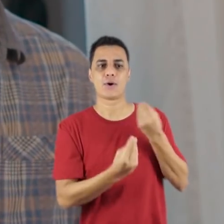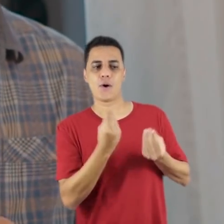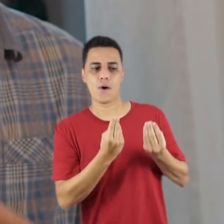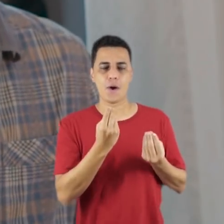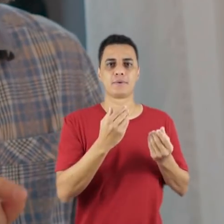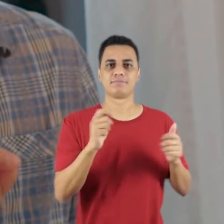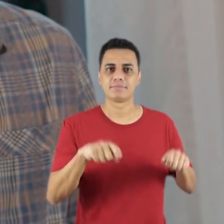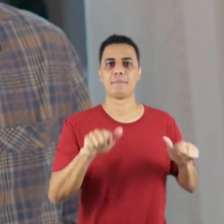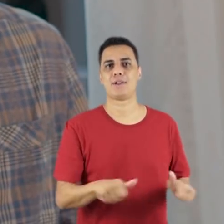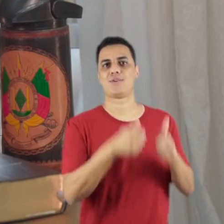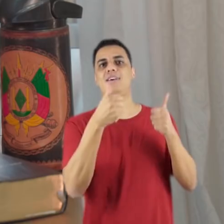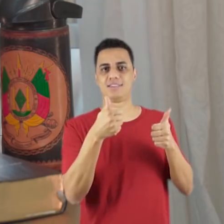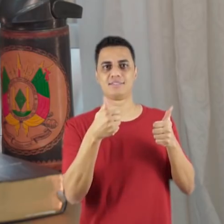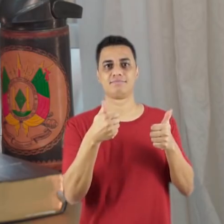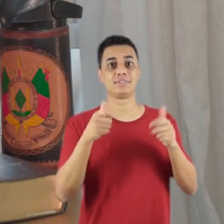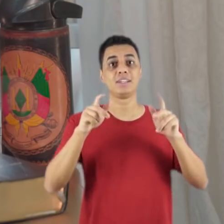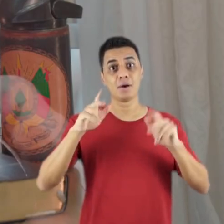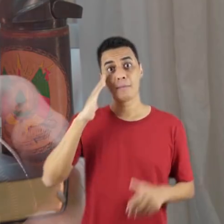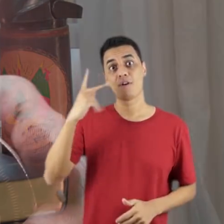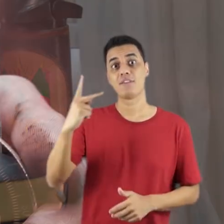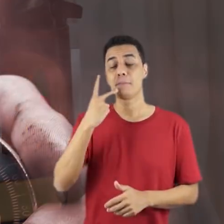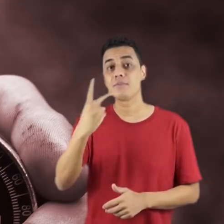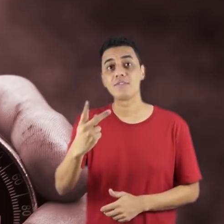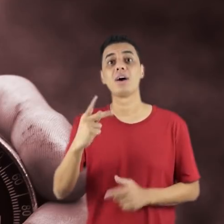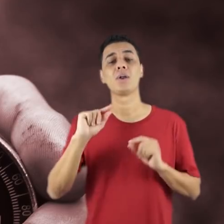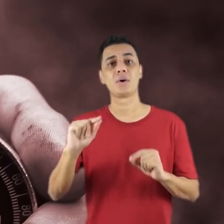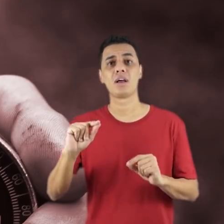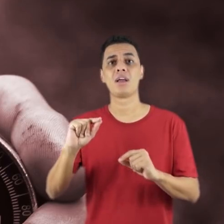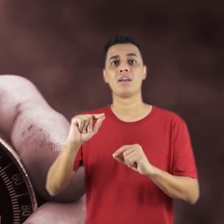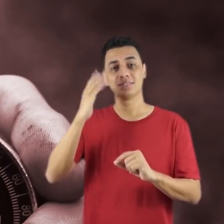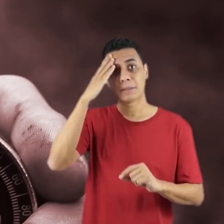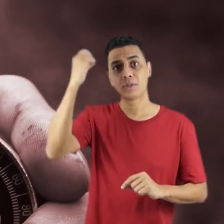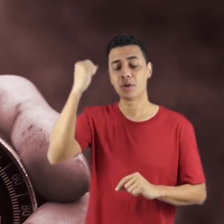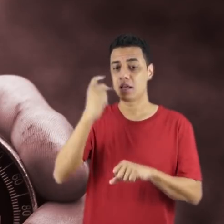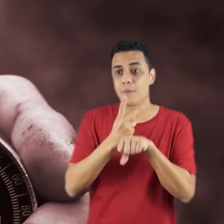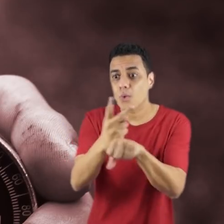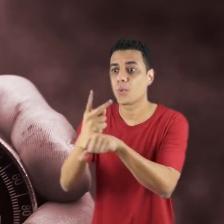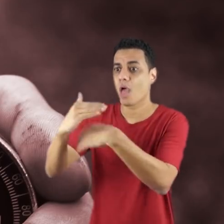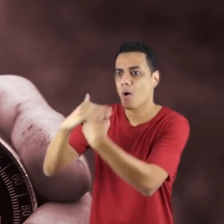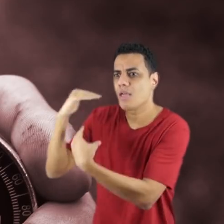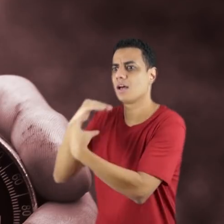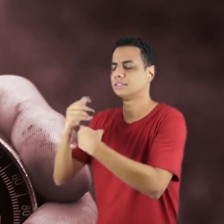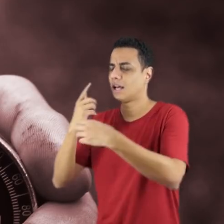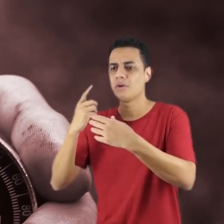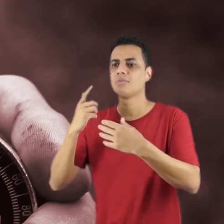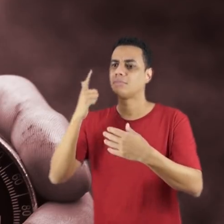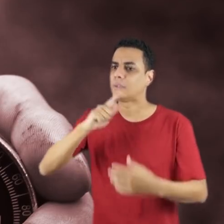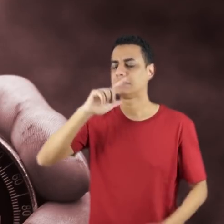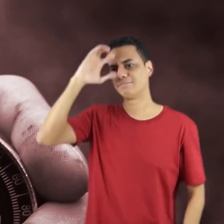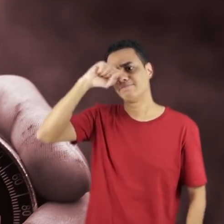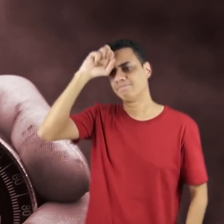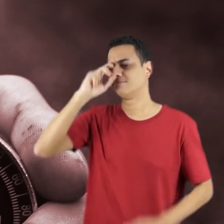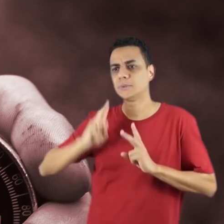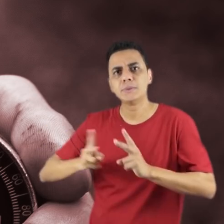busca conselho e correção. Provérbios 19:20 diz: obtenha todo o conselho e instrução que puder, e você será sábio